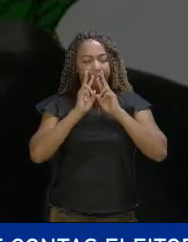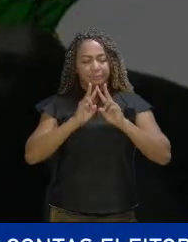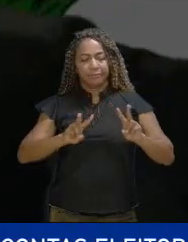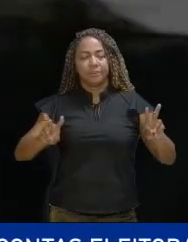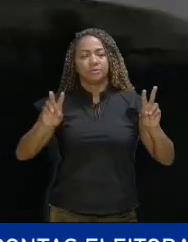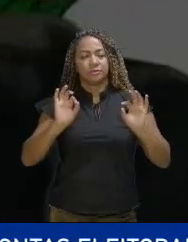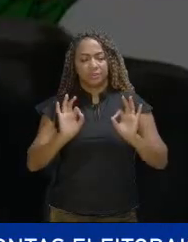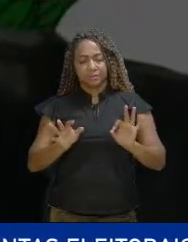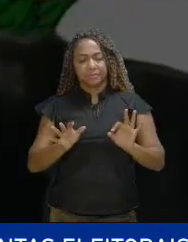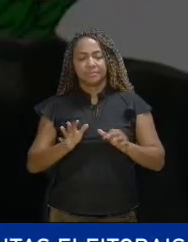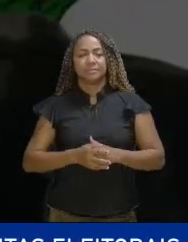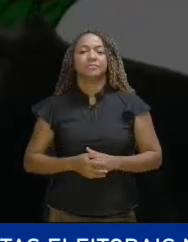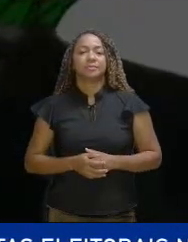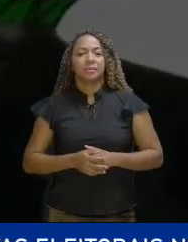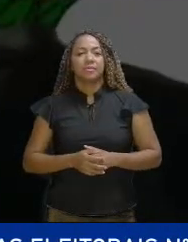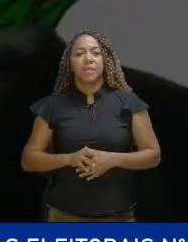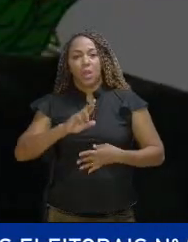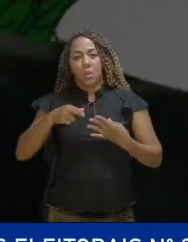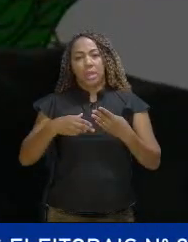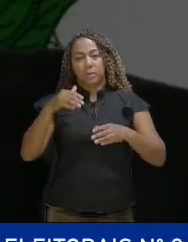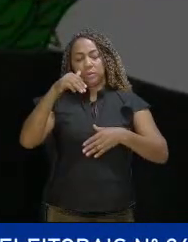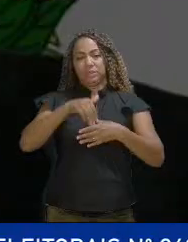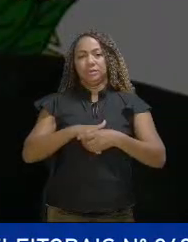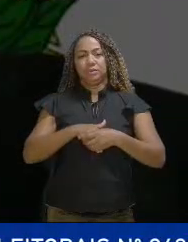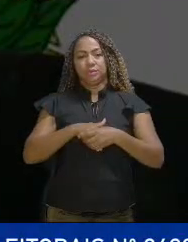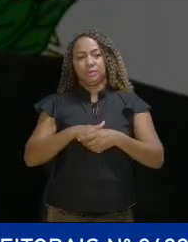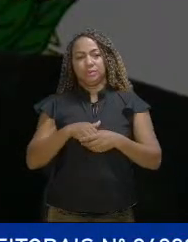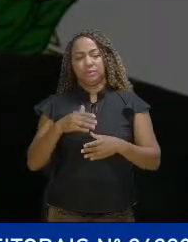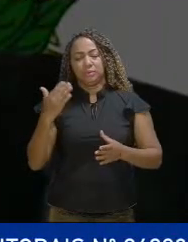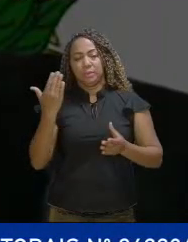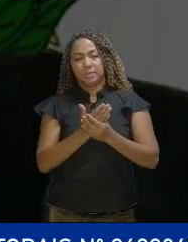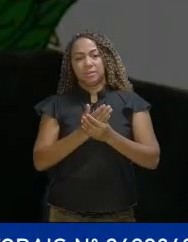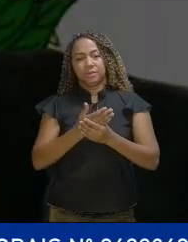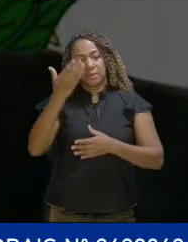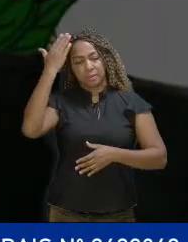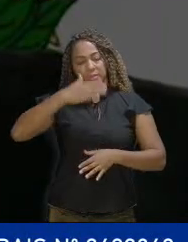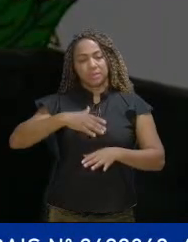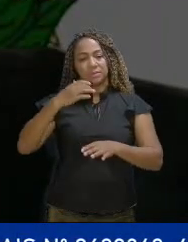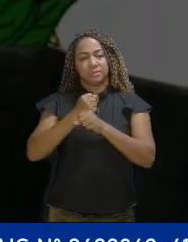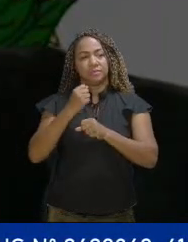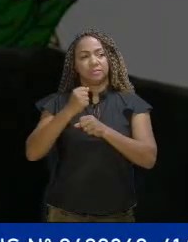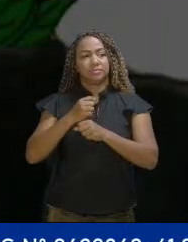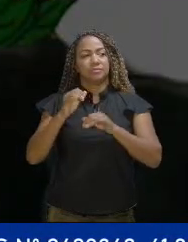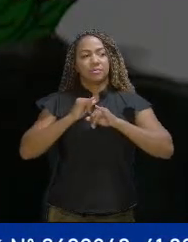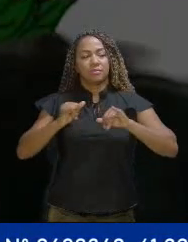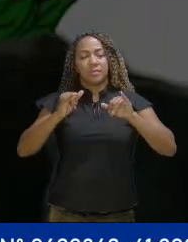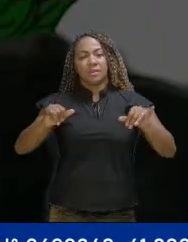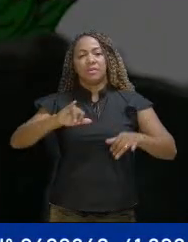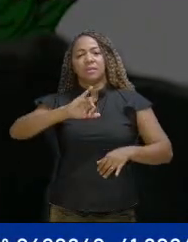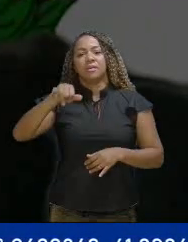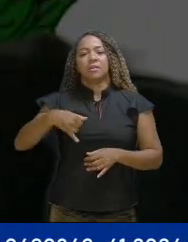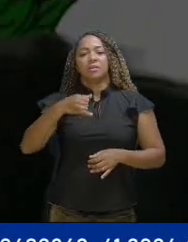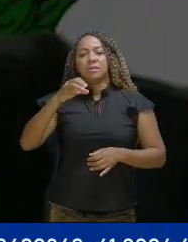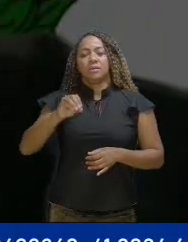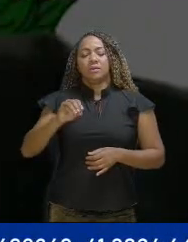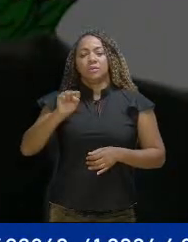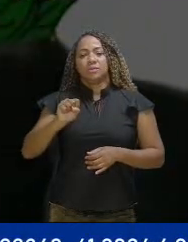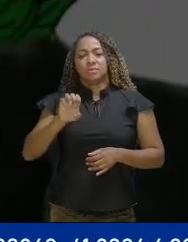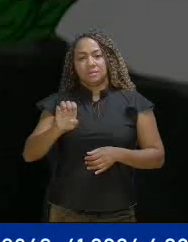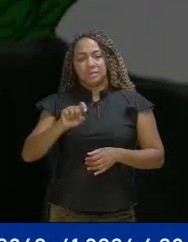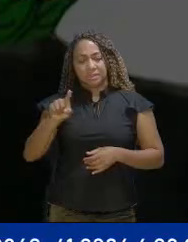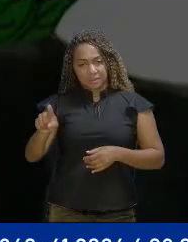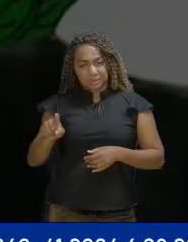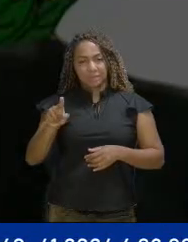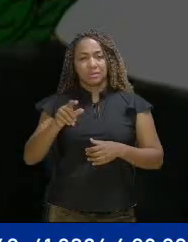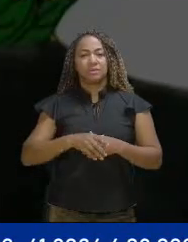Excelências, mas vamos lá. Um recurso eleitoral no processo de prestação Na de barra de contas da rolagem campanha de inferior, José 2. Recurso Ribamar de eleitoral Souza na Brito prestação